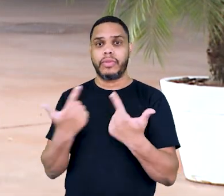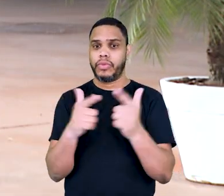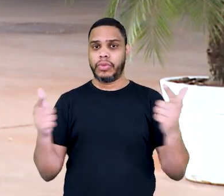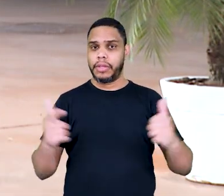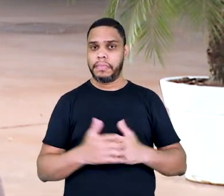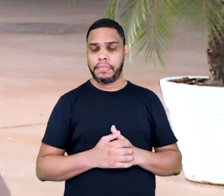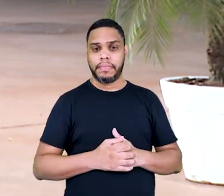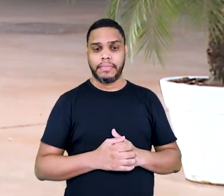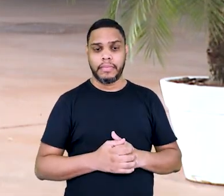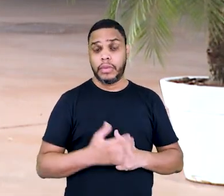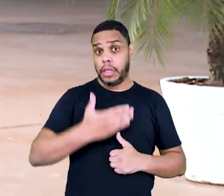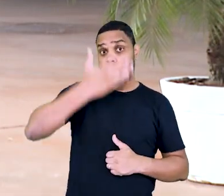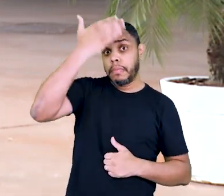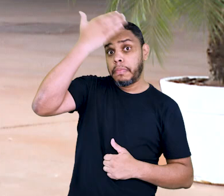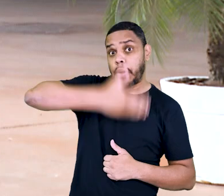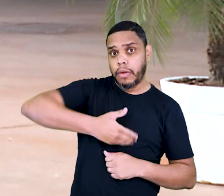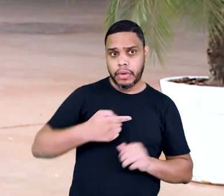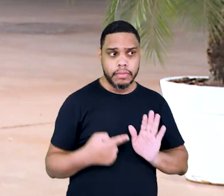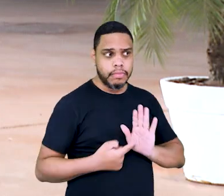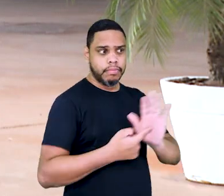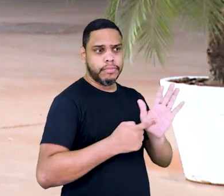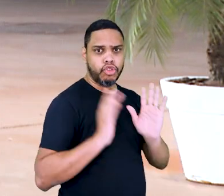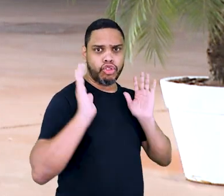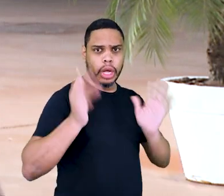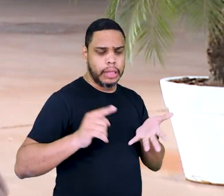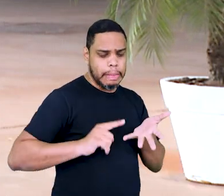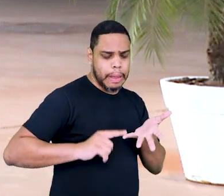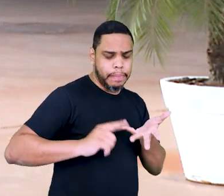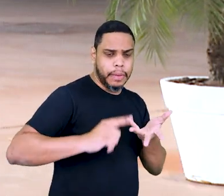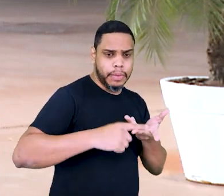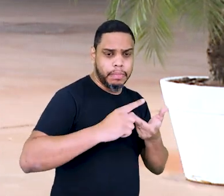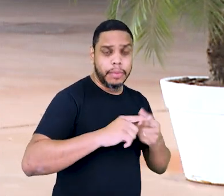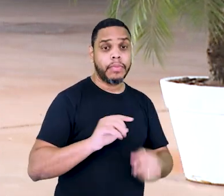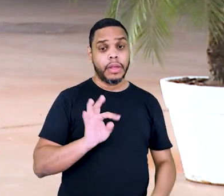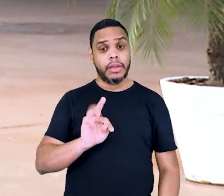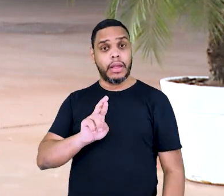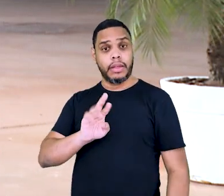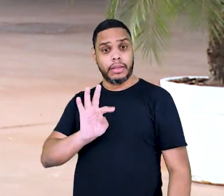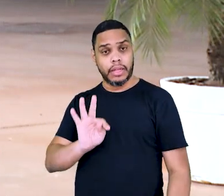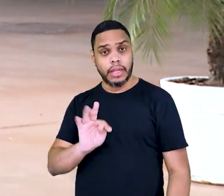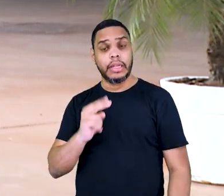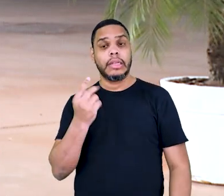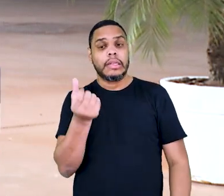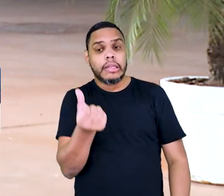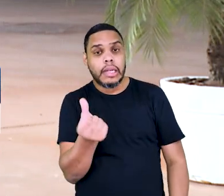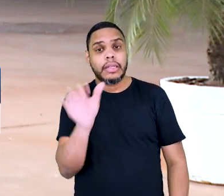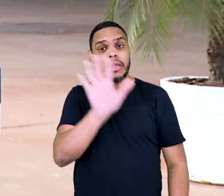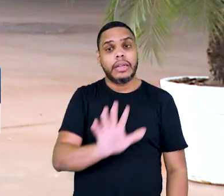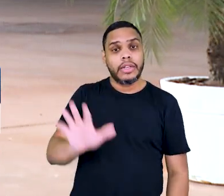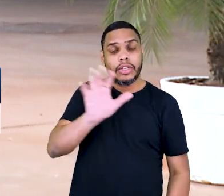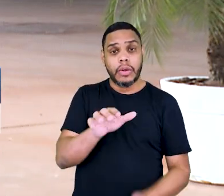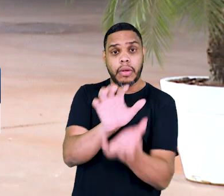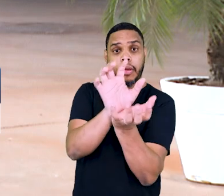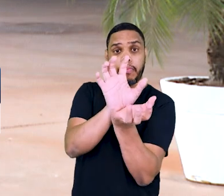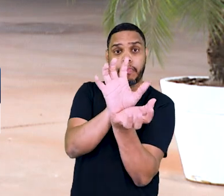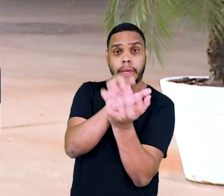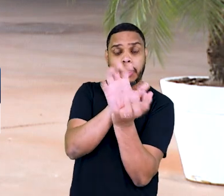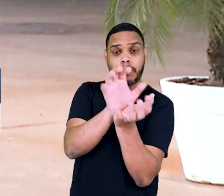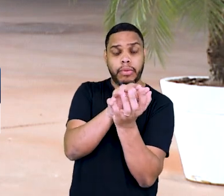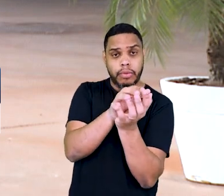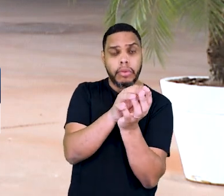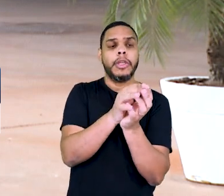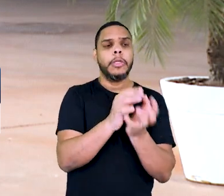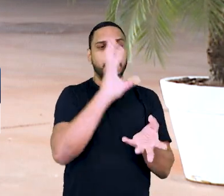nas provas apresentadas no processo, o Tribunal Regional do Trabalho da 6ª Região, em Pernambuco, considerou a